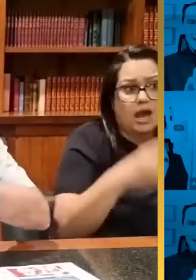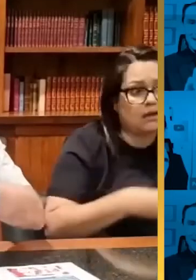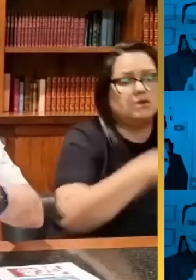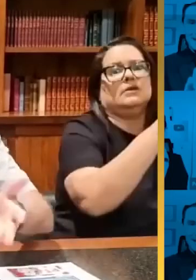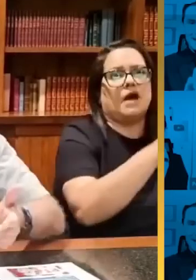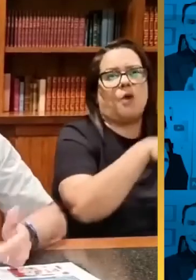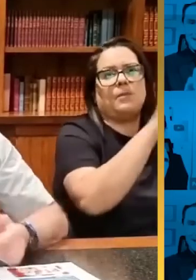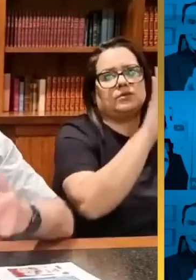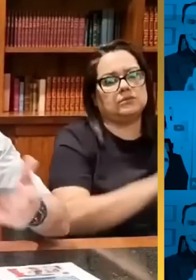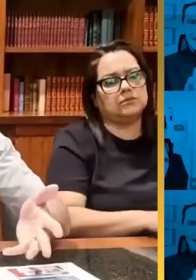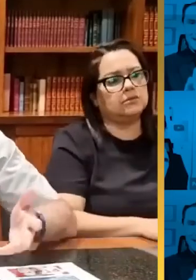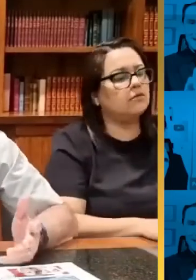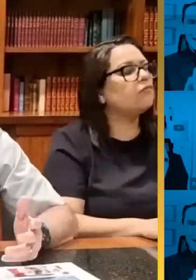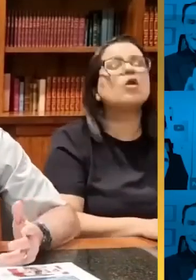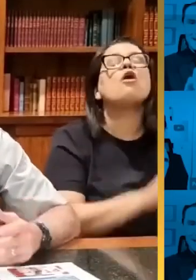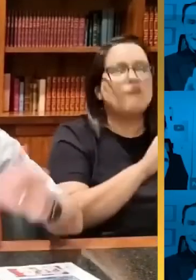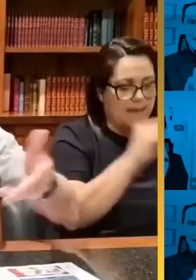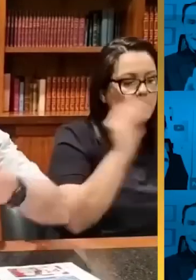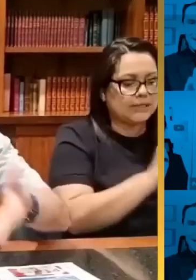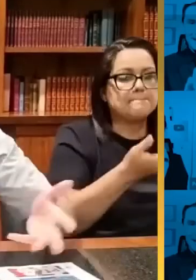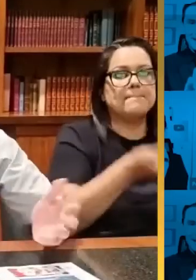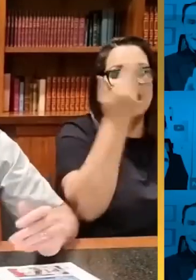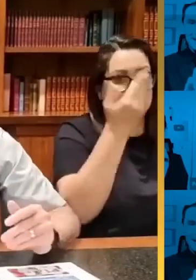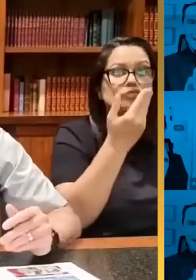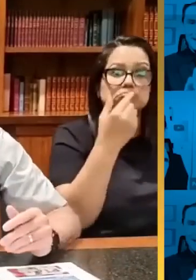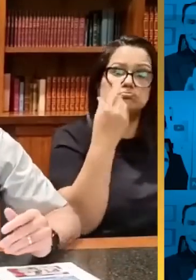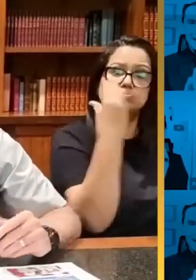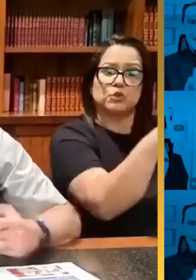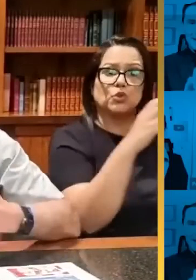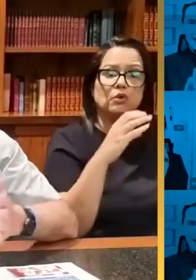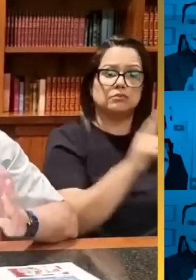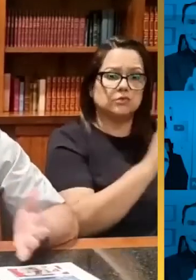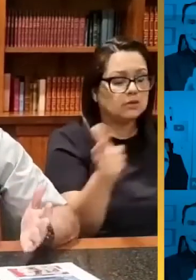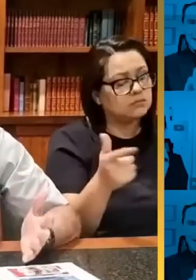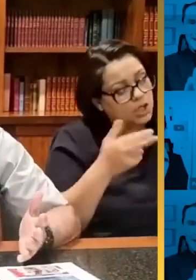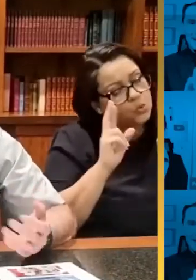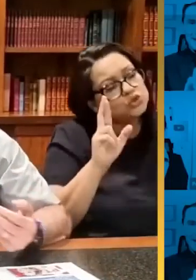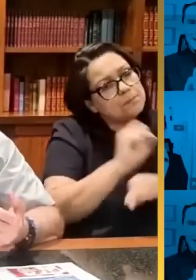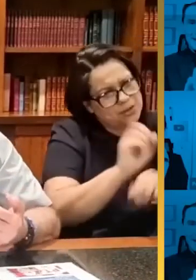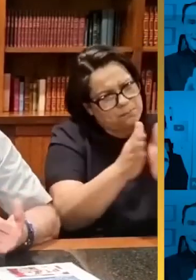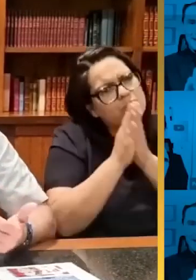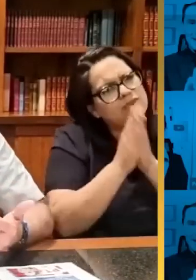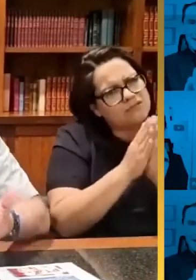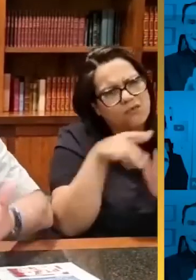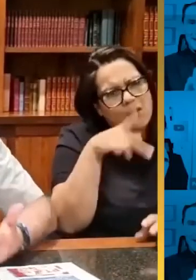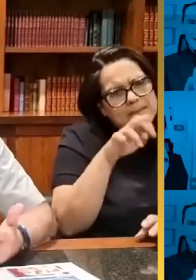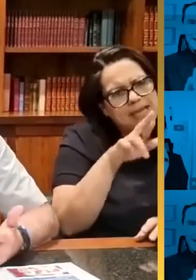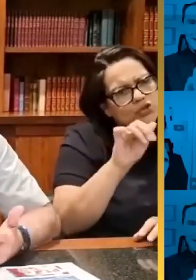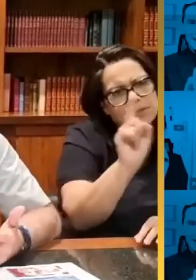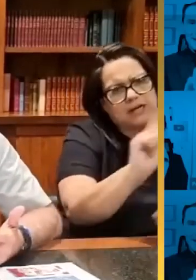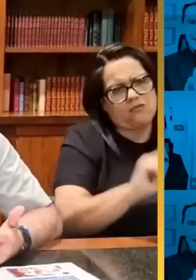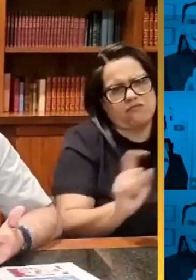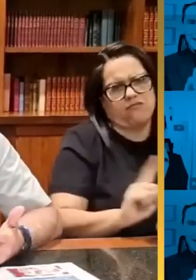a Petrobras tem dado sinalização que vai reajustar o preço do combustível na imprensa. Eu só espero que não aconteça. Nós